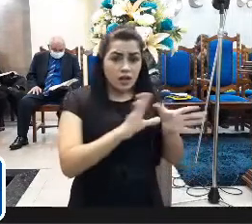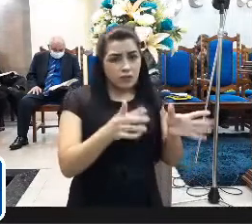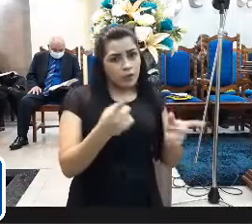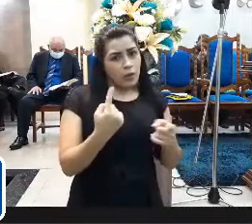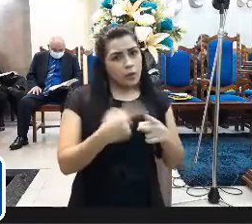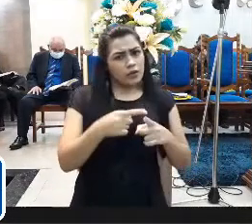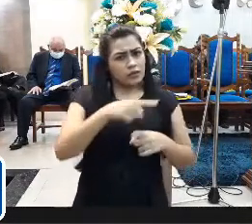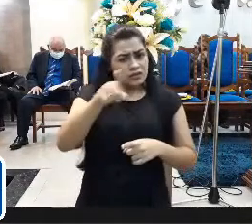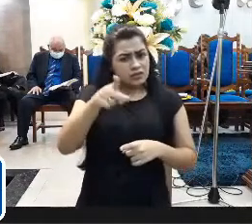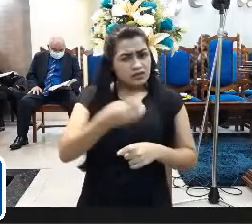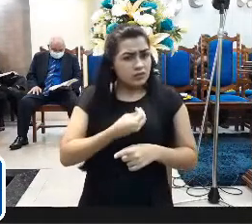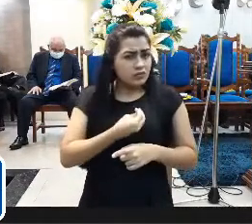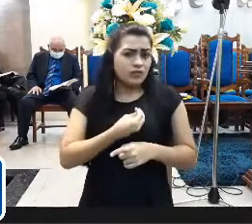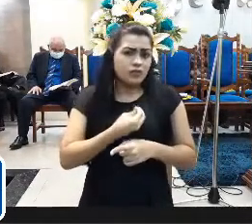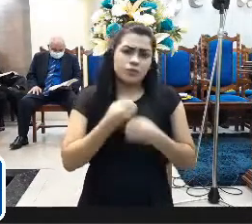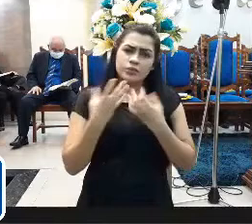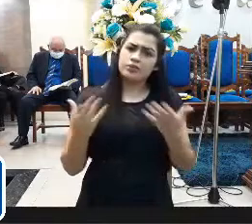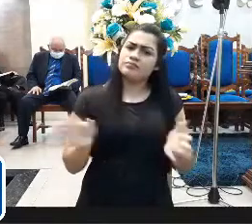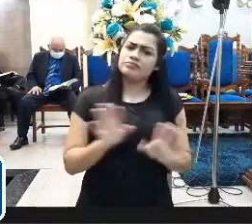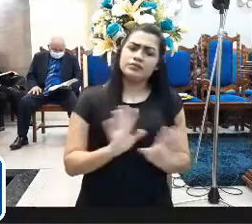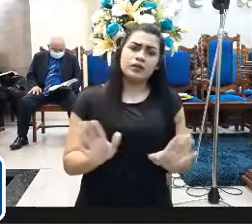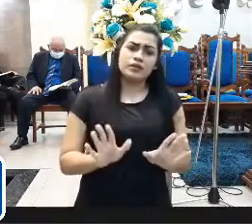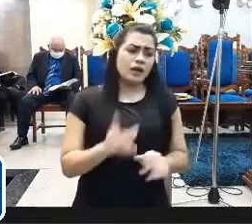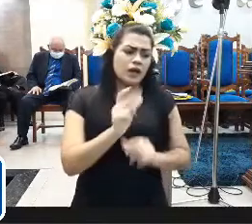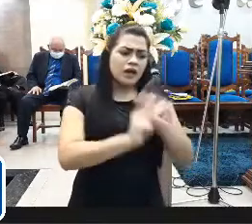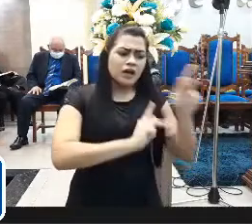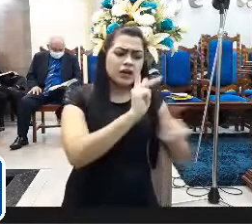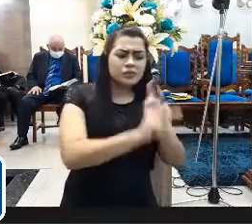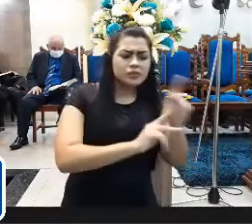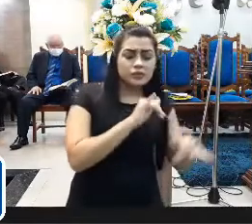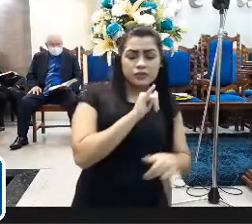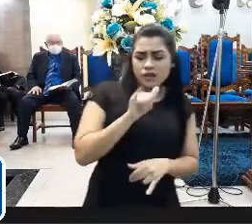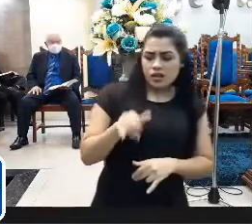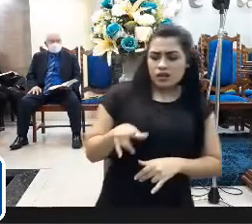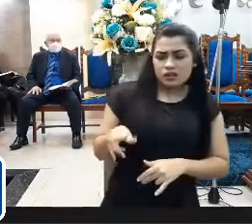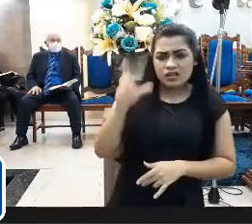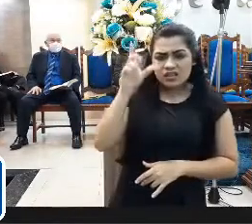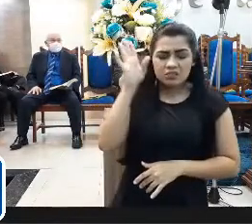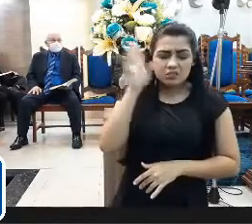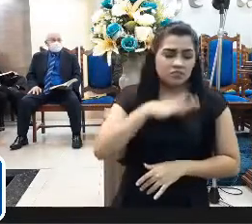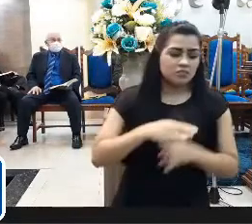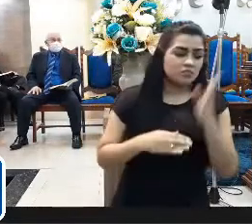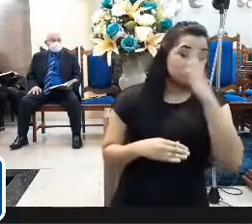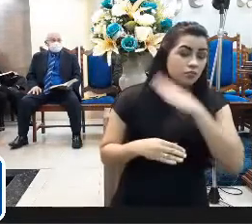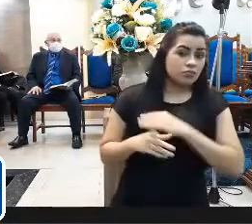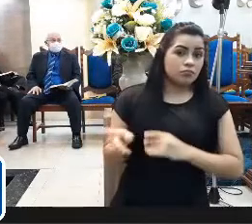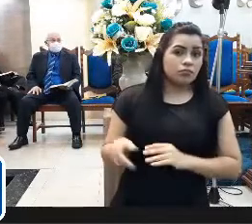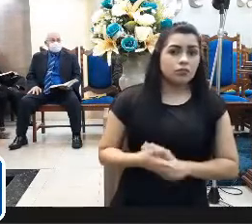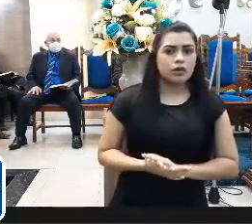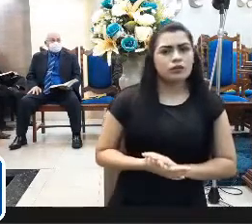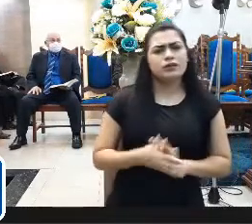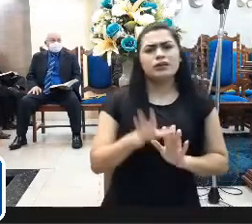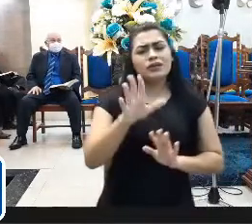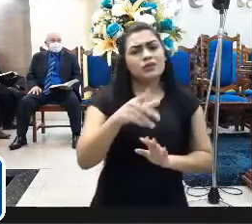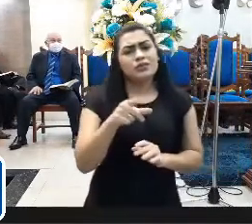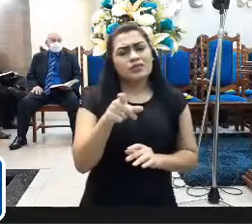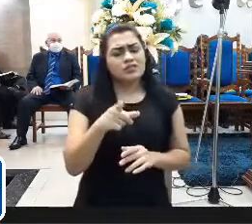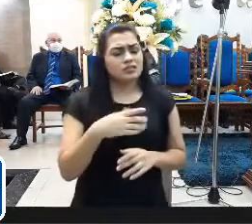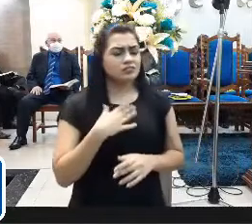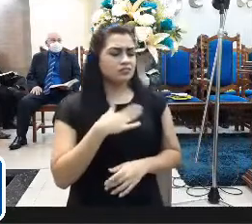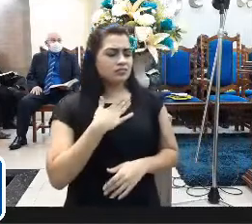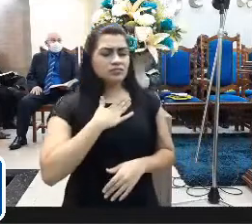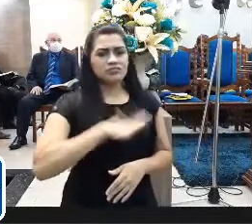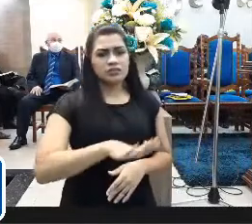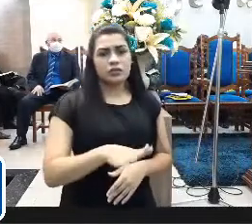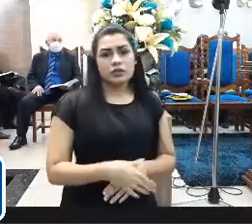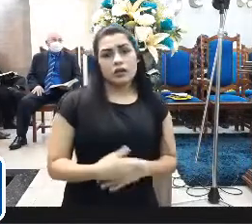que vão falar mal de vocês, como se de malfeitores. Veja que o crente não está livre disso, não é? Ninguém gosta, não vamos